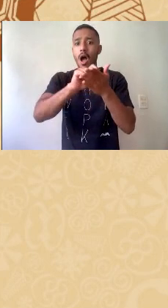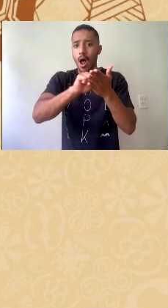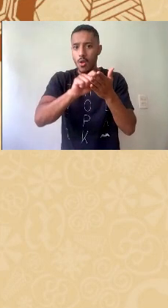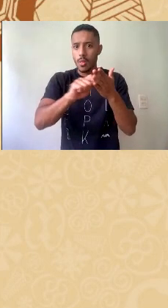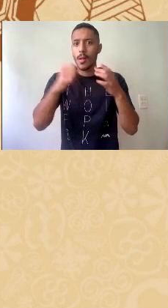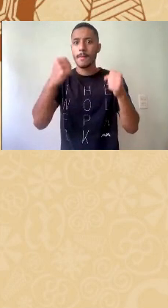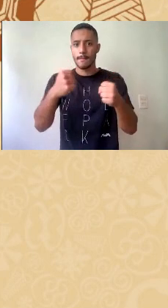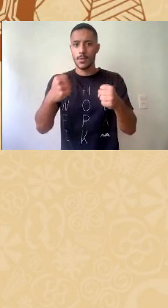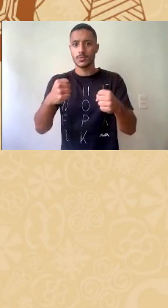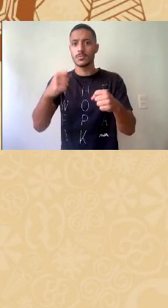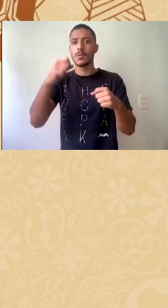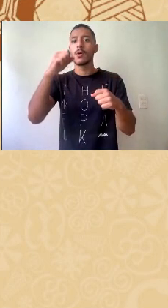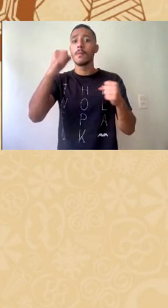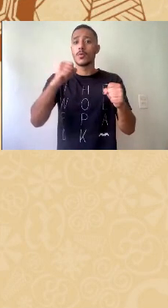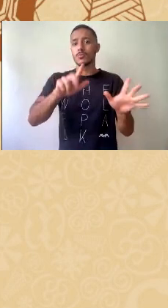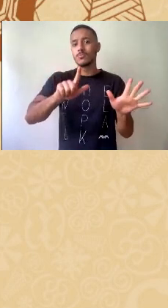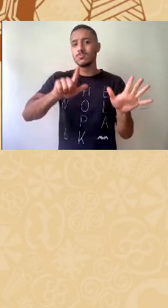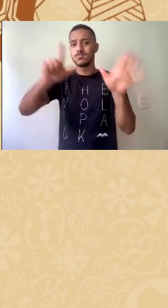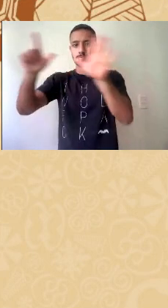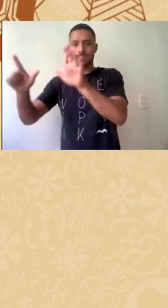Mari.